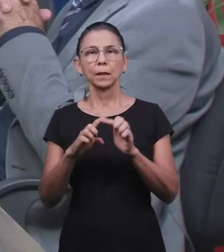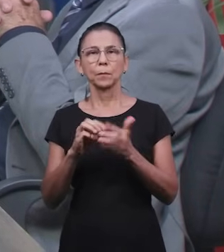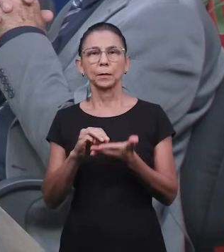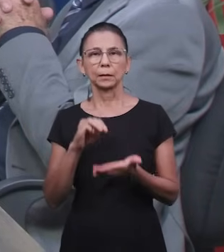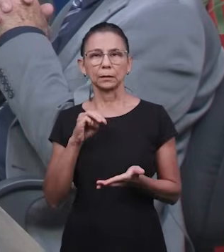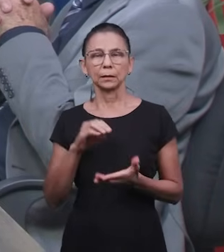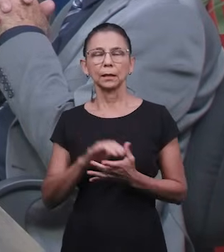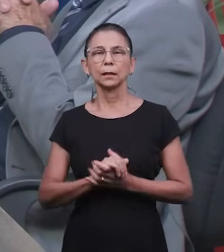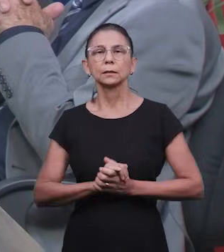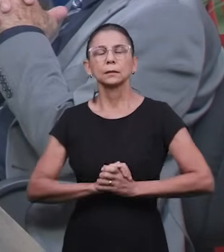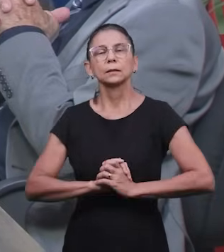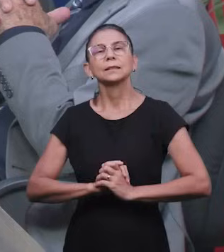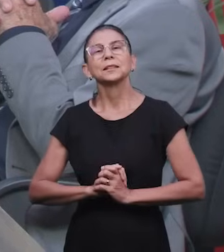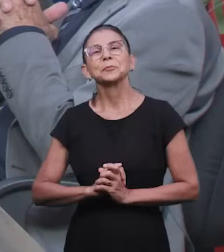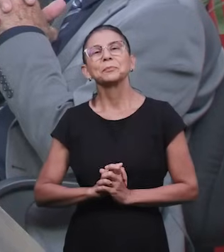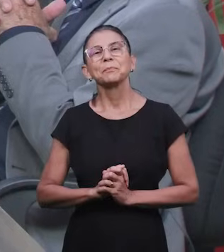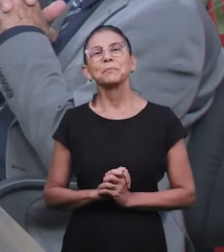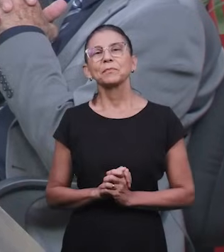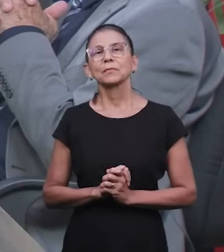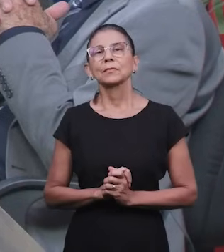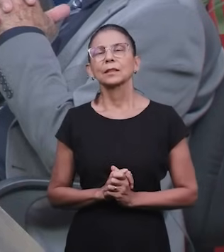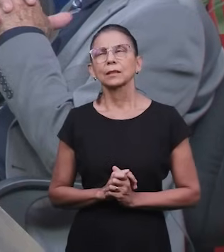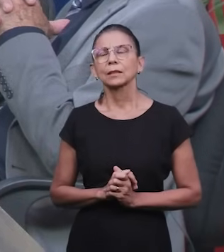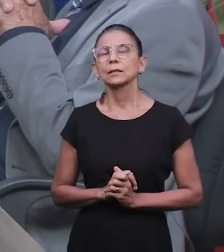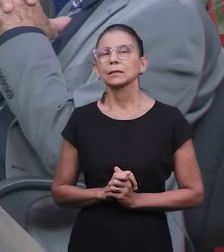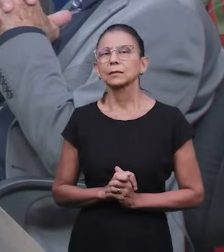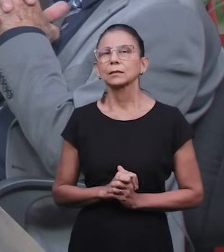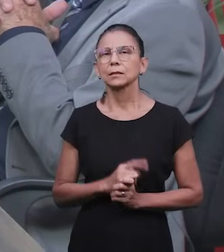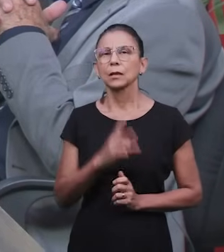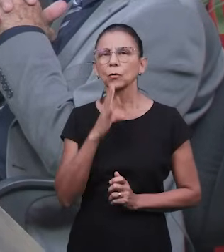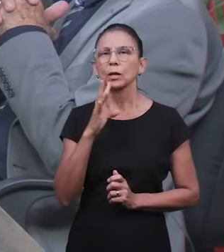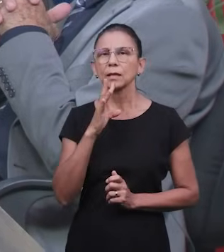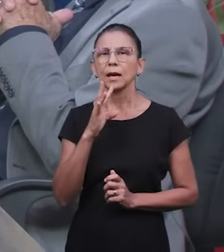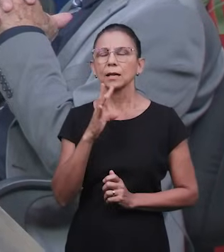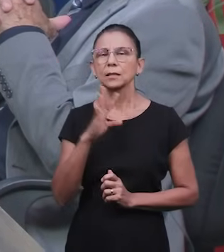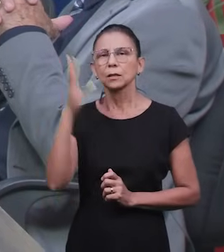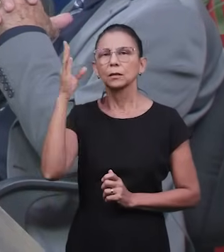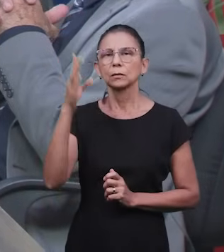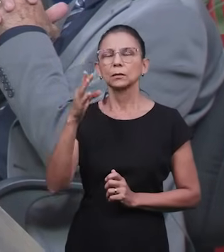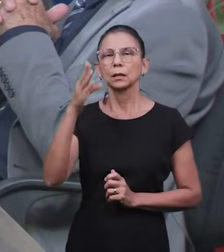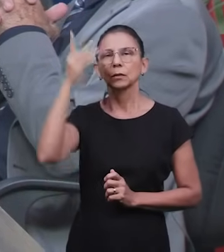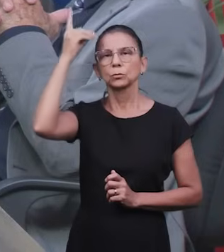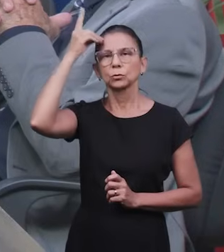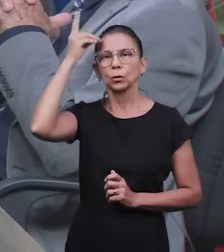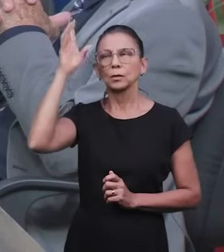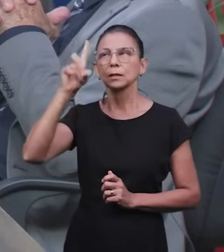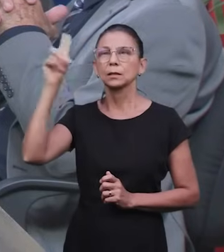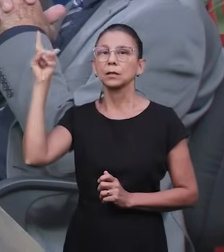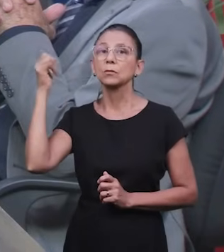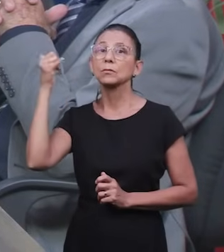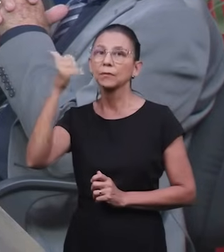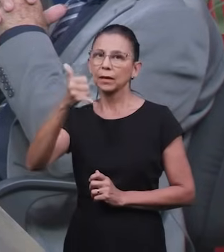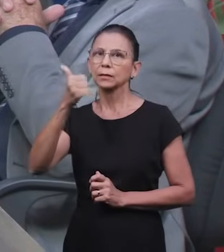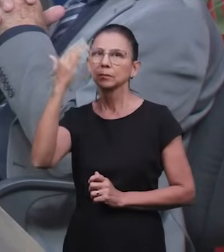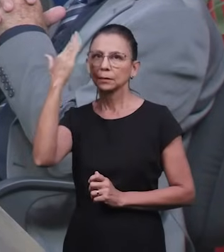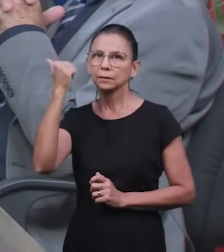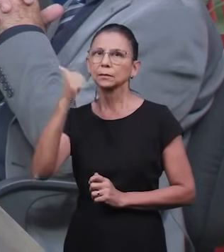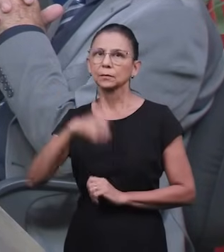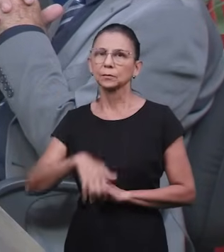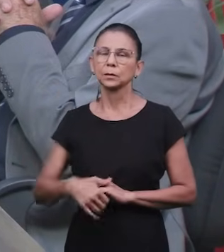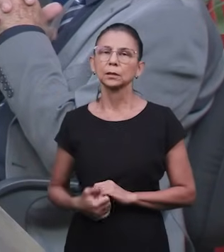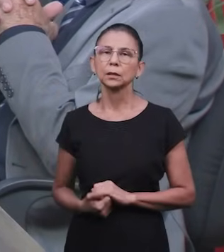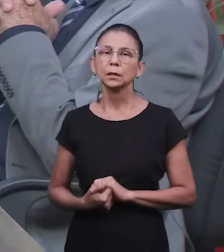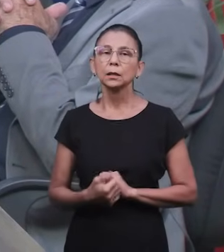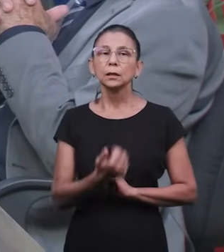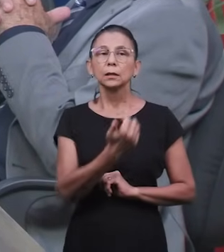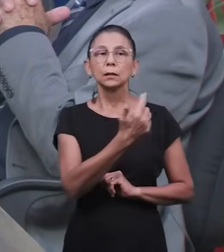da Maranata, eles sabem que Deus fala, né? A gente tem a experiência de Deus falar através da palavra. Isso. E irmãos